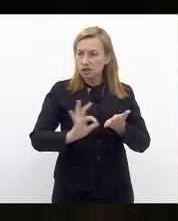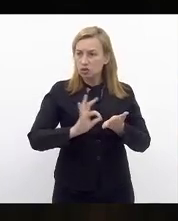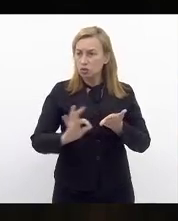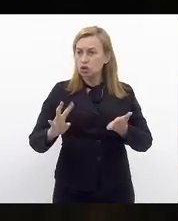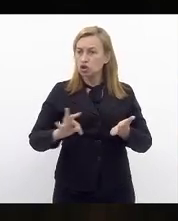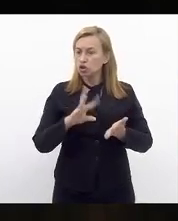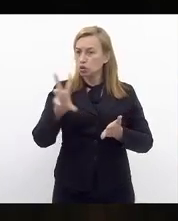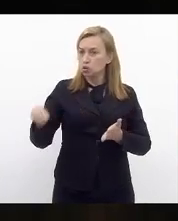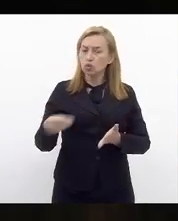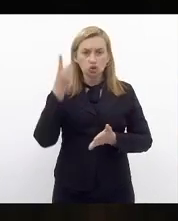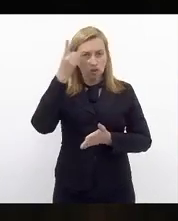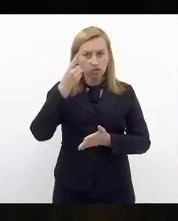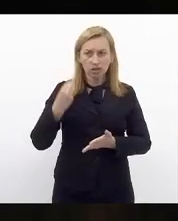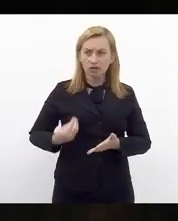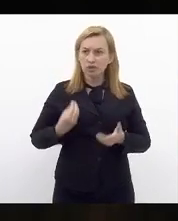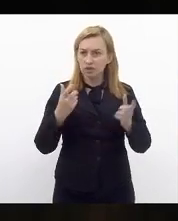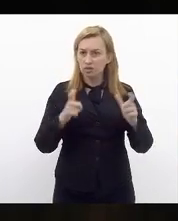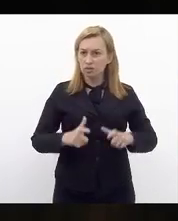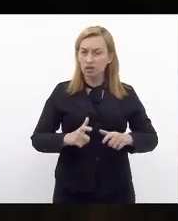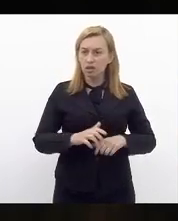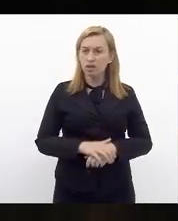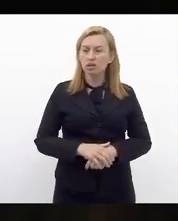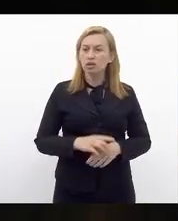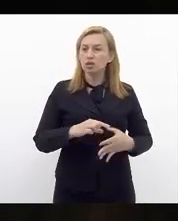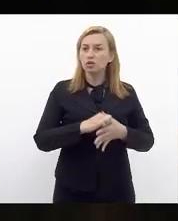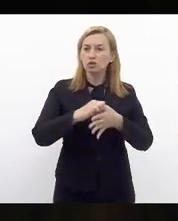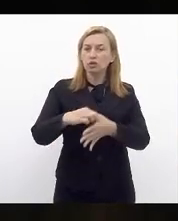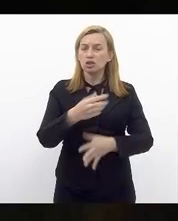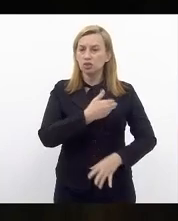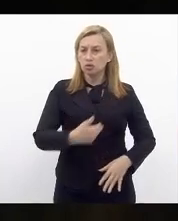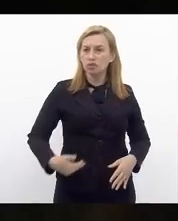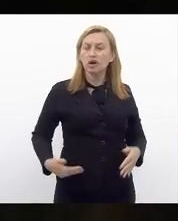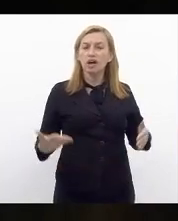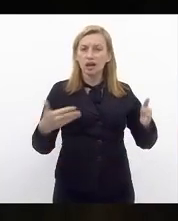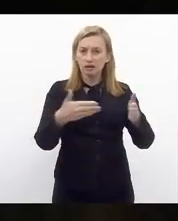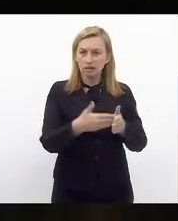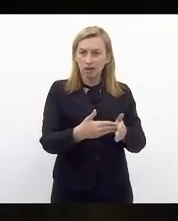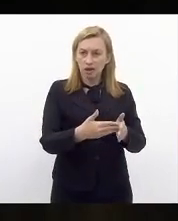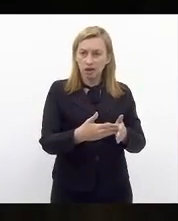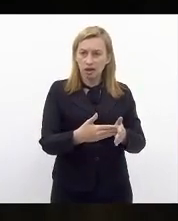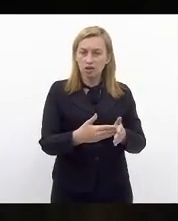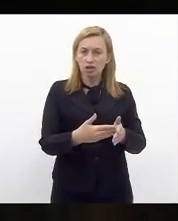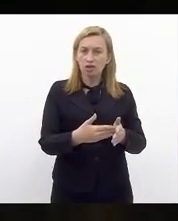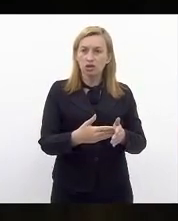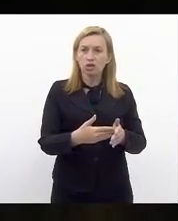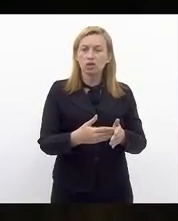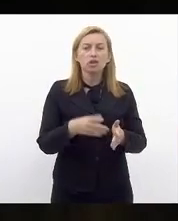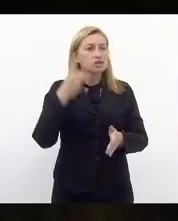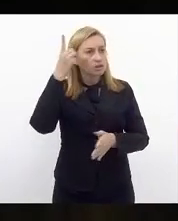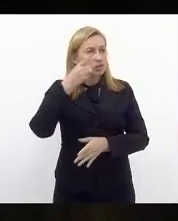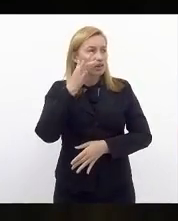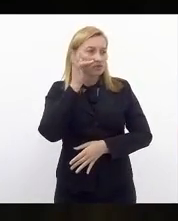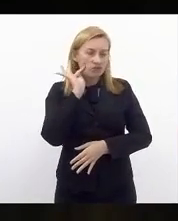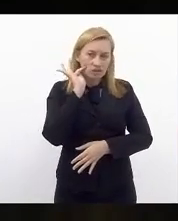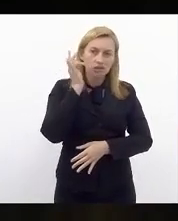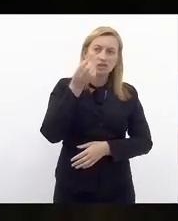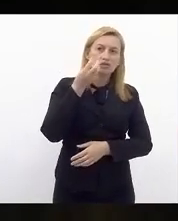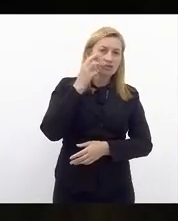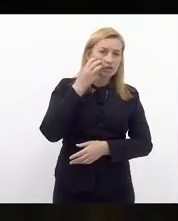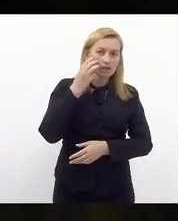todos os deputados que estão presentes aqui do líder do governo até enfim Deputado Serafim